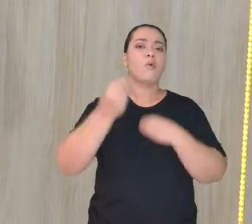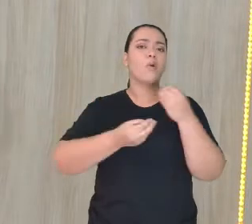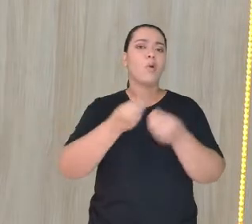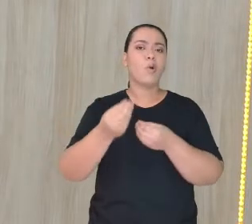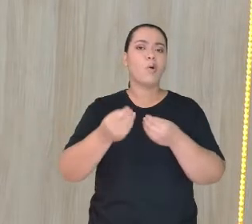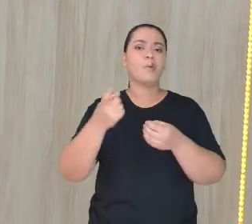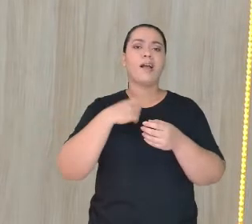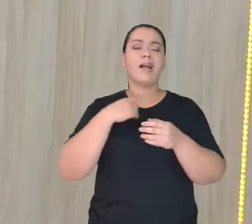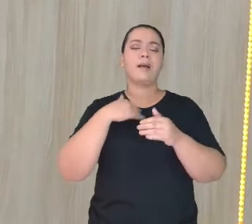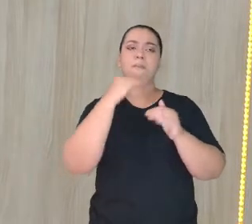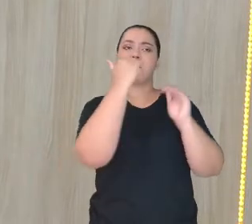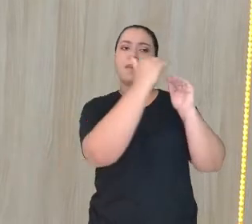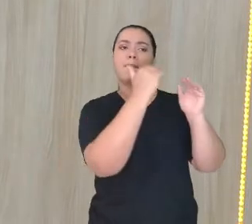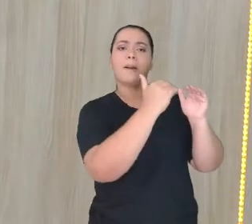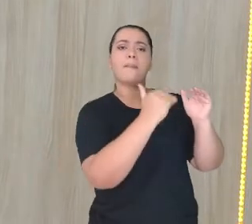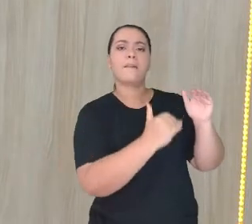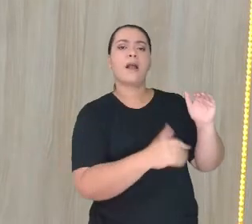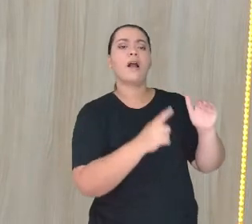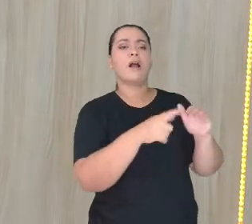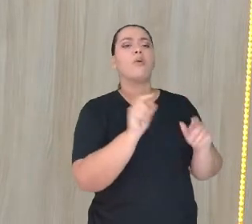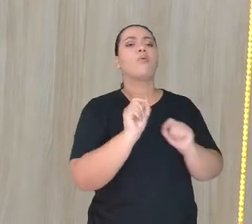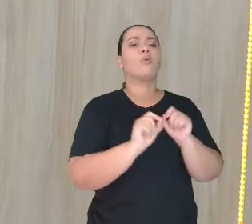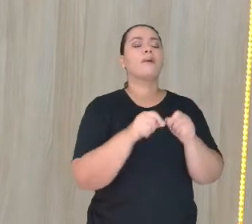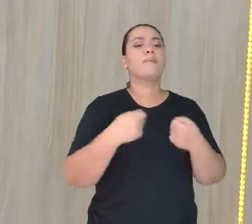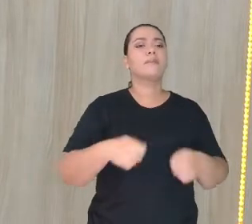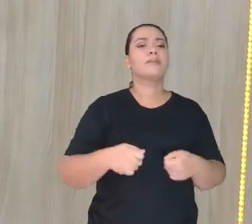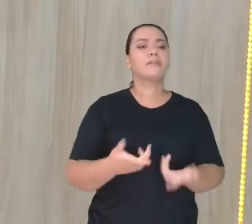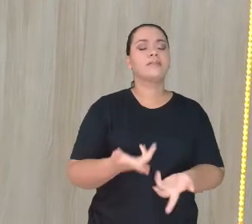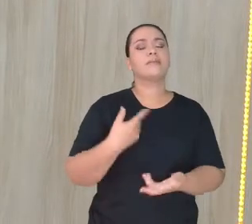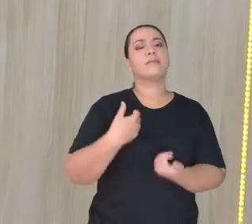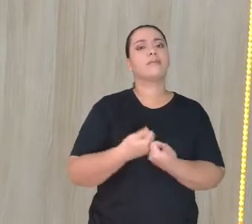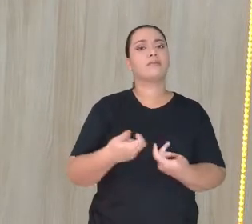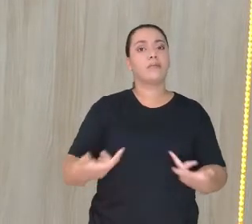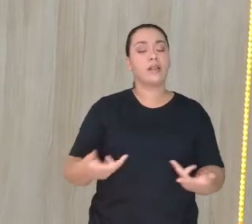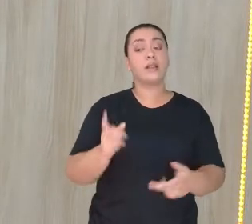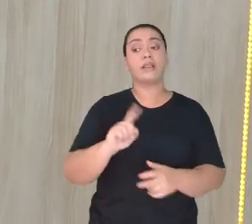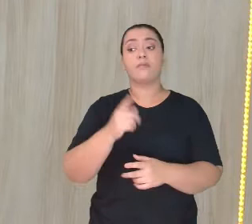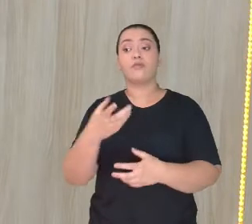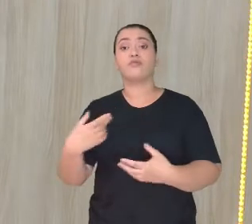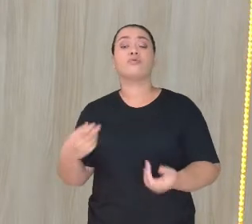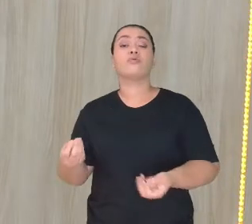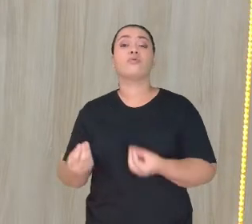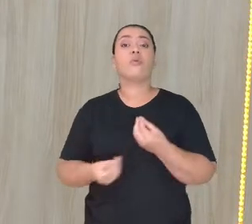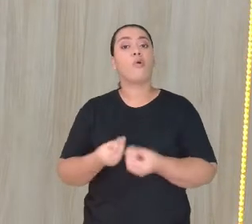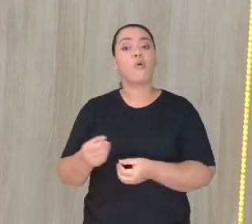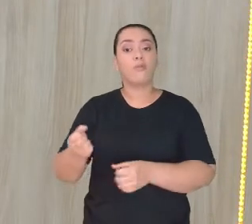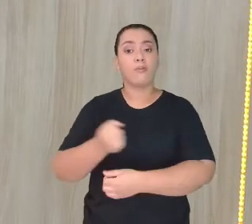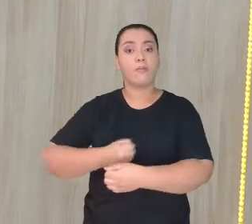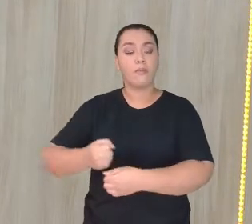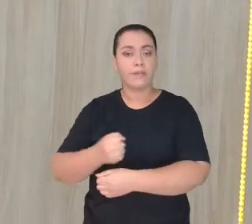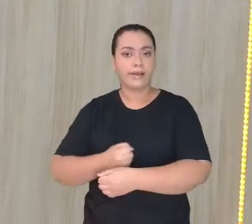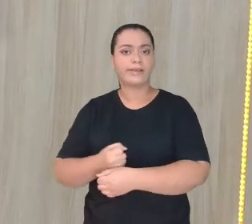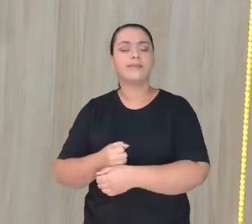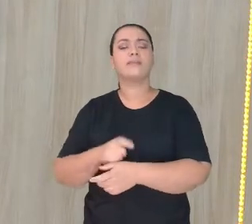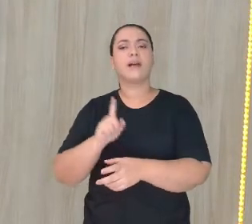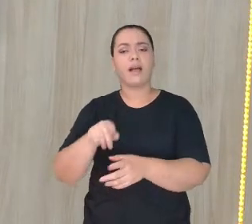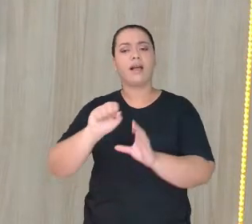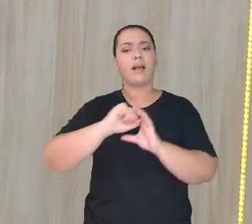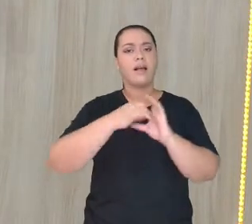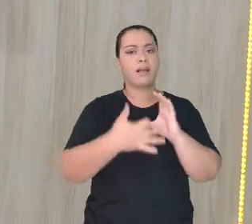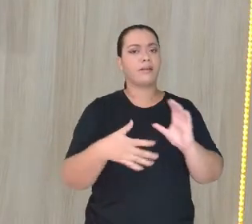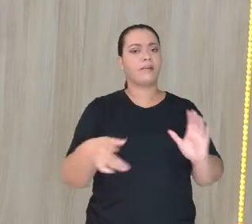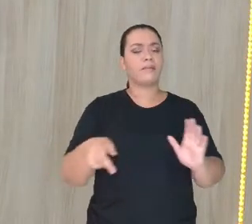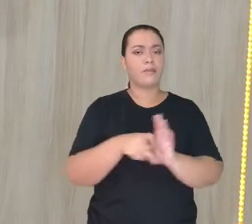tem uma lista de ingredientes, o modo de fazer. Então, essas características reconhecíveis, elas